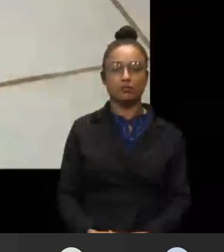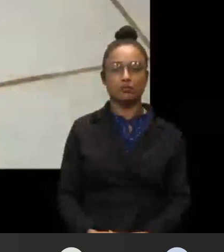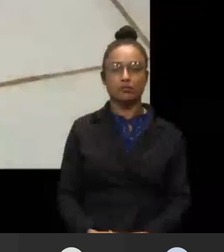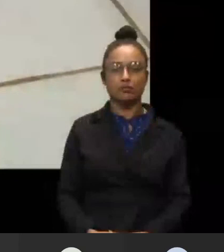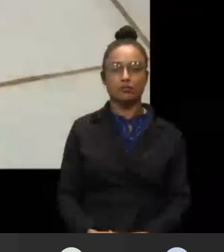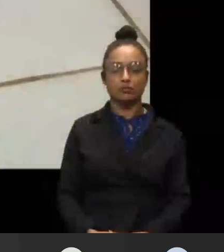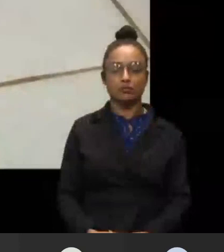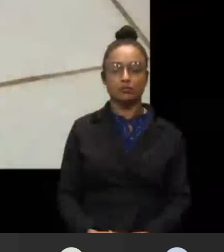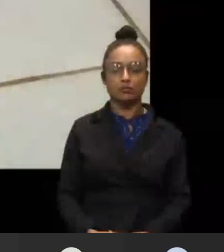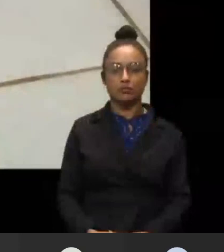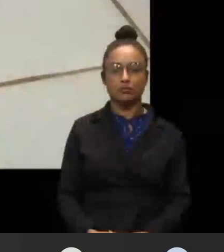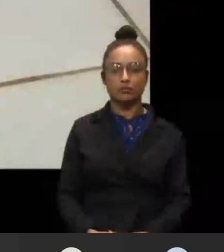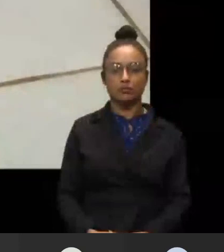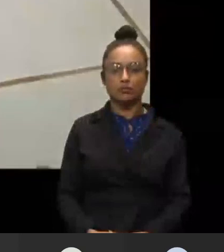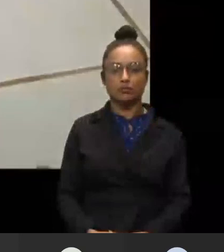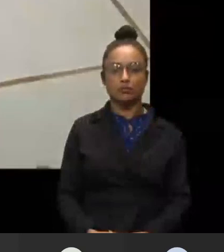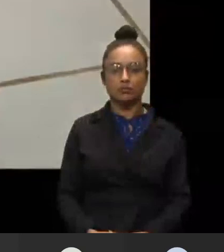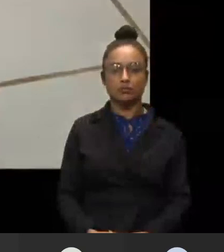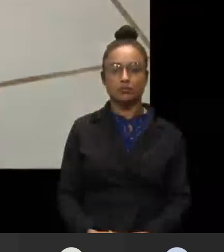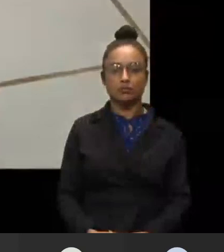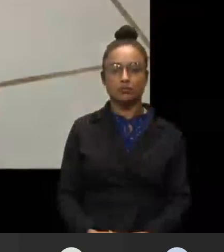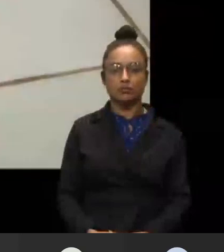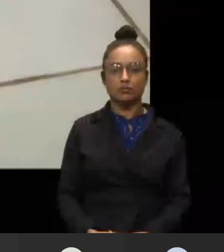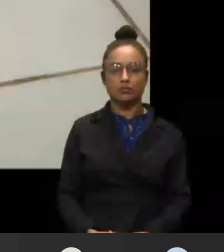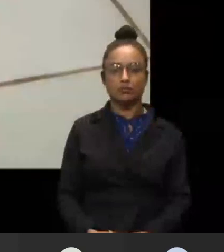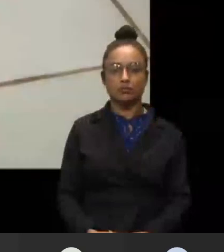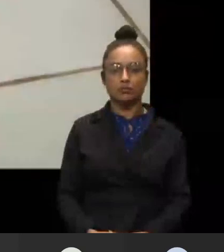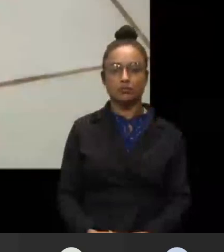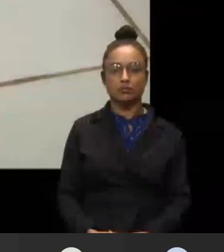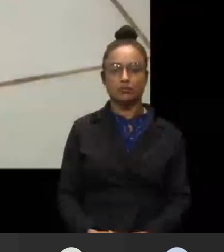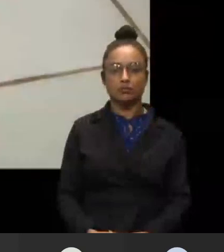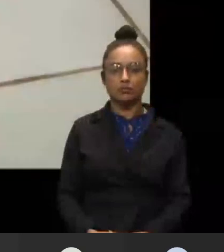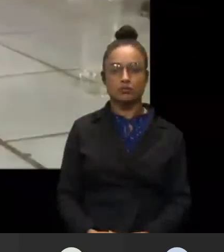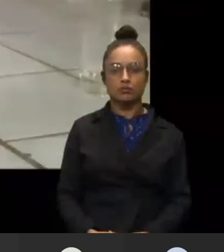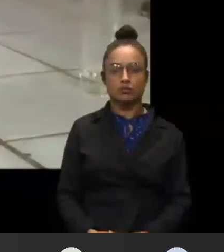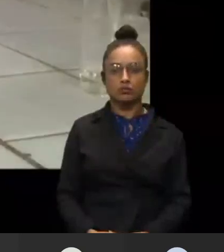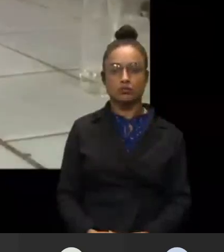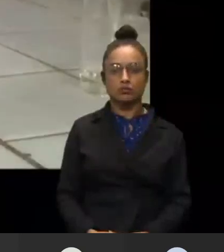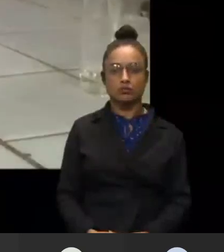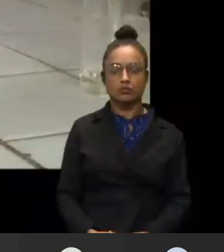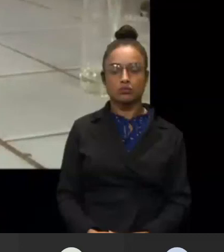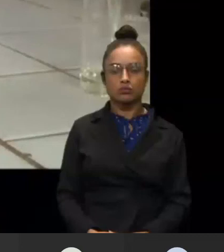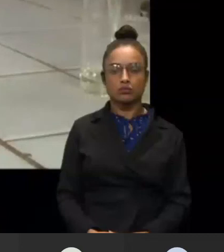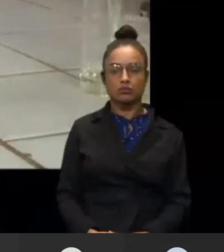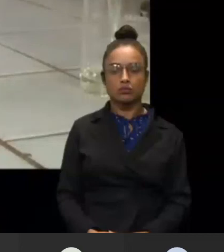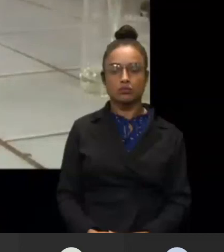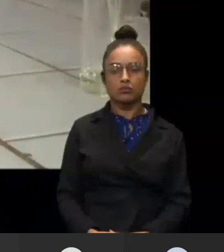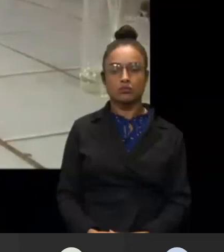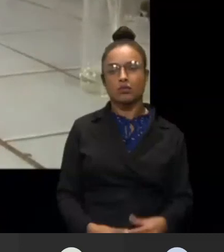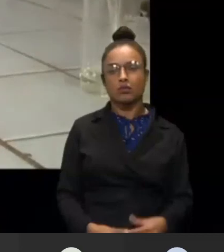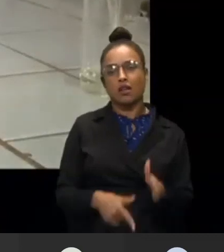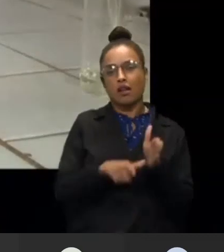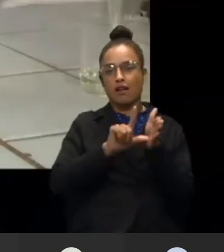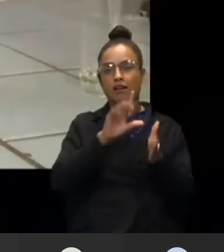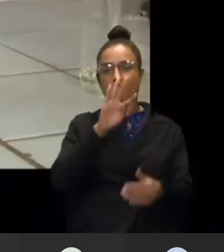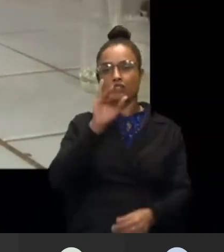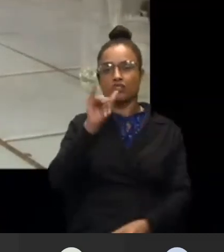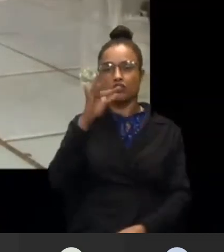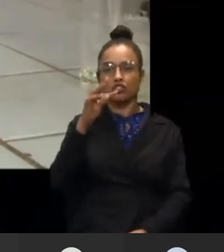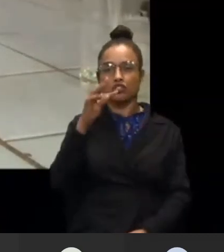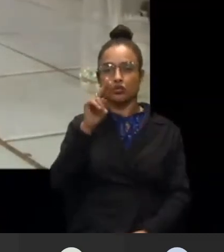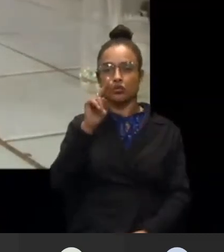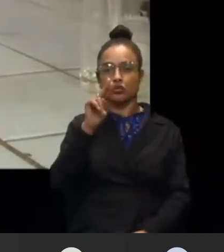Antes antes de realizar a titulação, eu parei ali para demonstrar